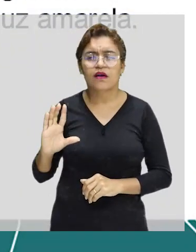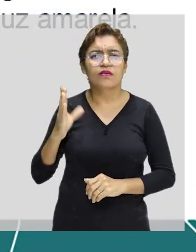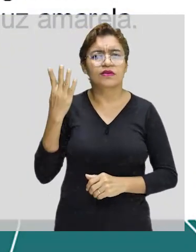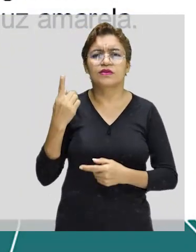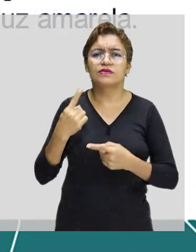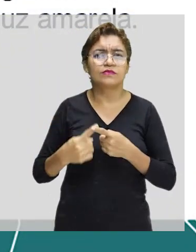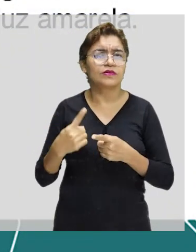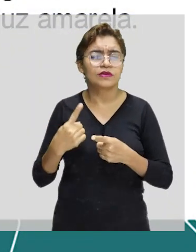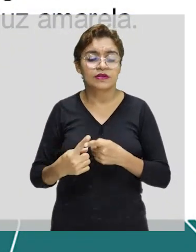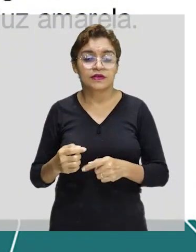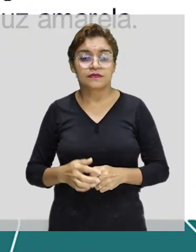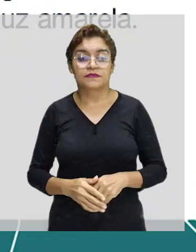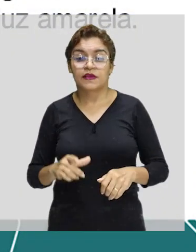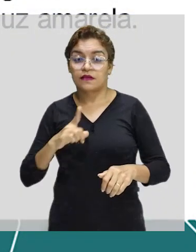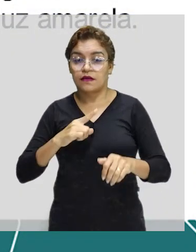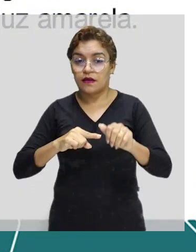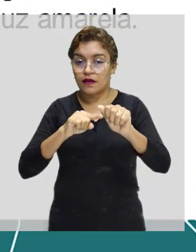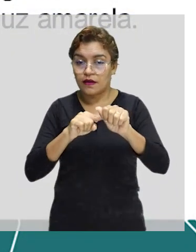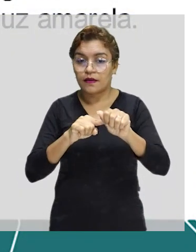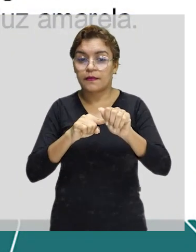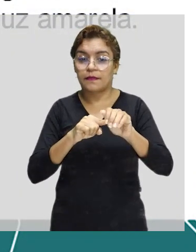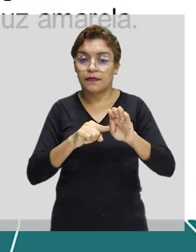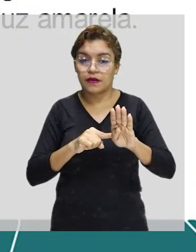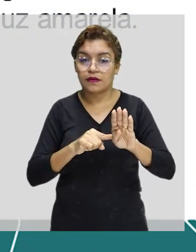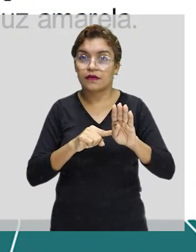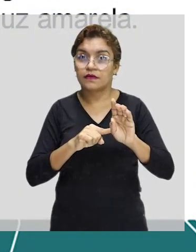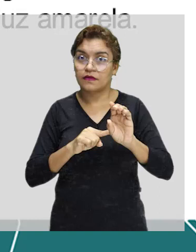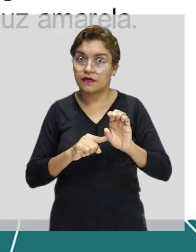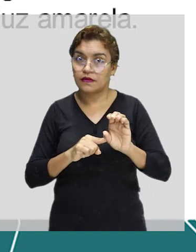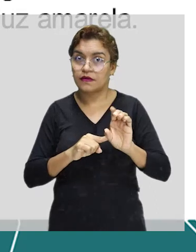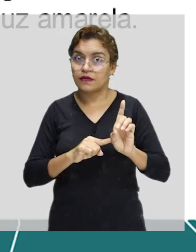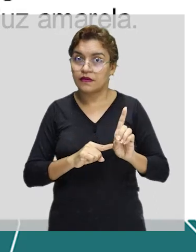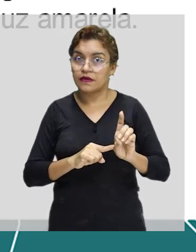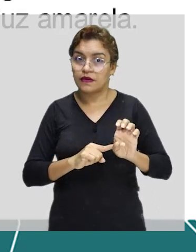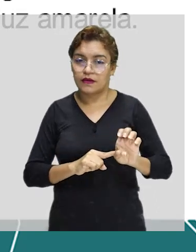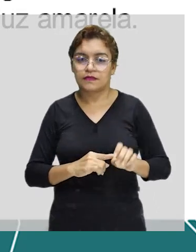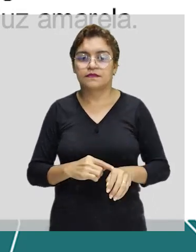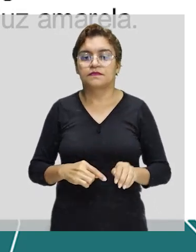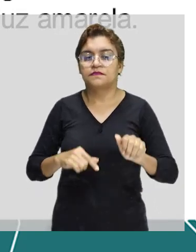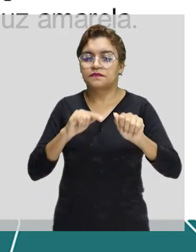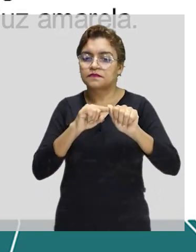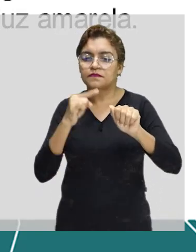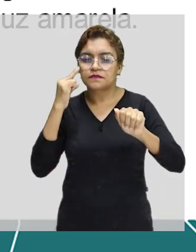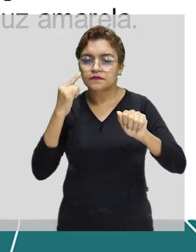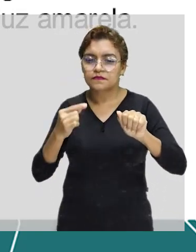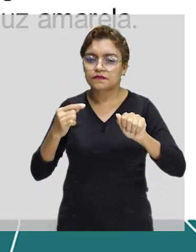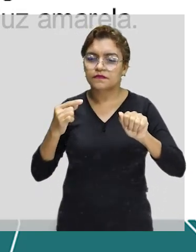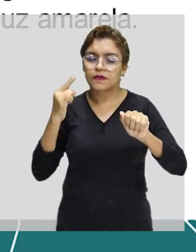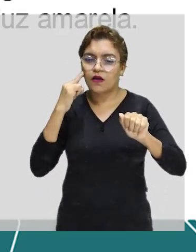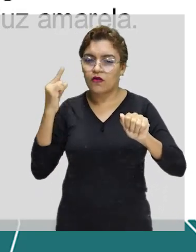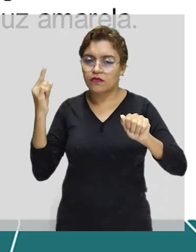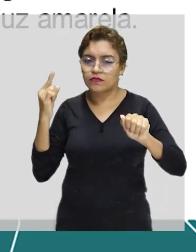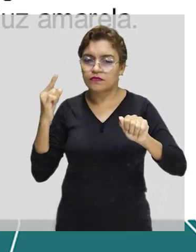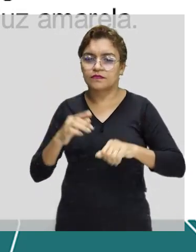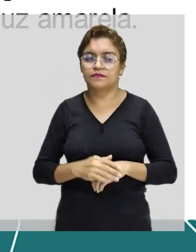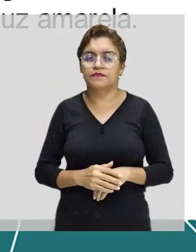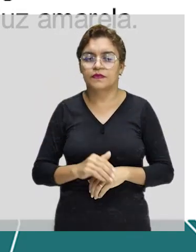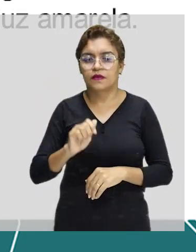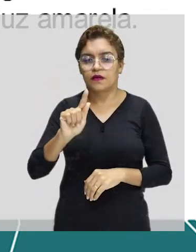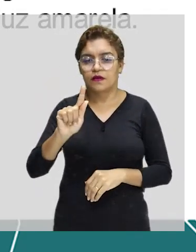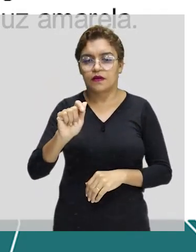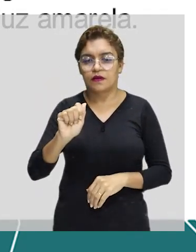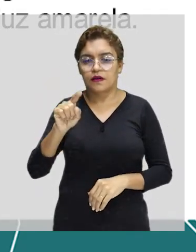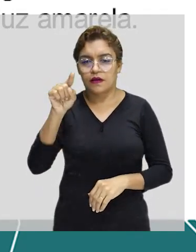nós temos as alternativas. Olha só. Letra A. Reação do gás de cozinha com o sal,